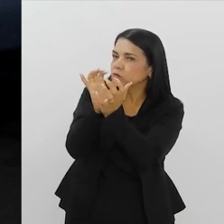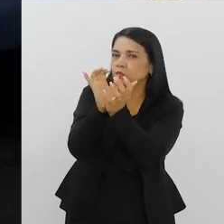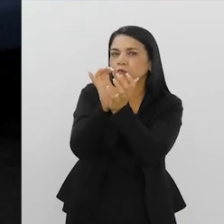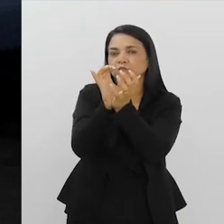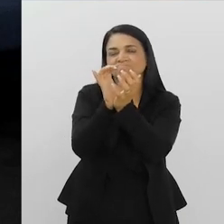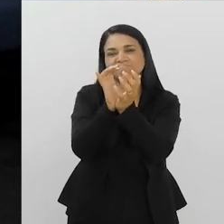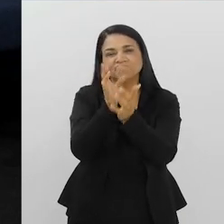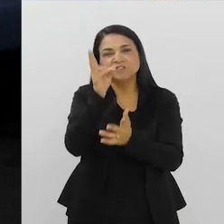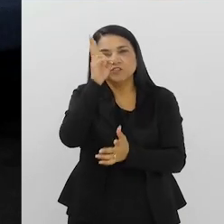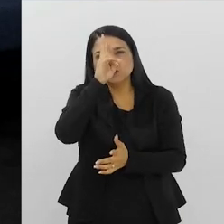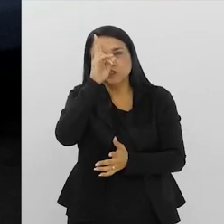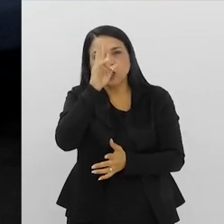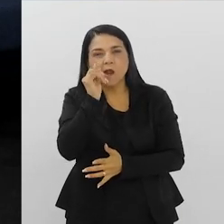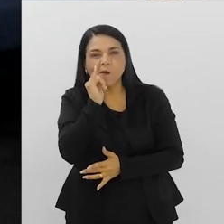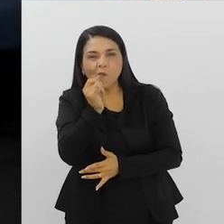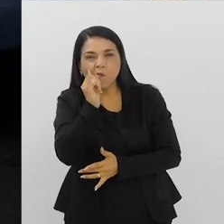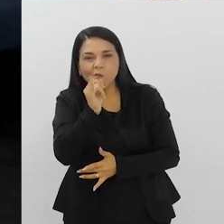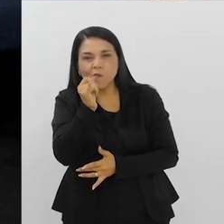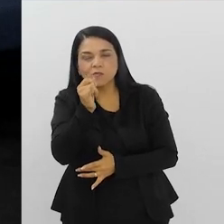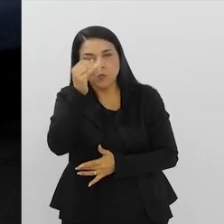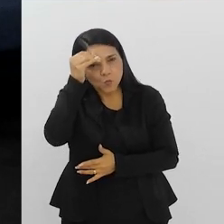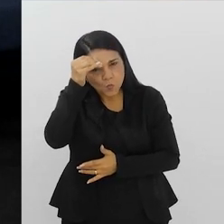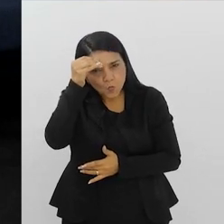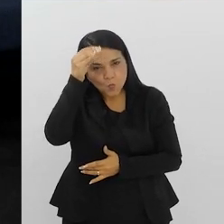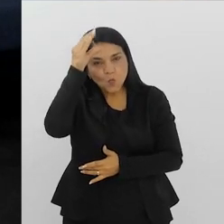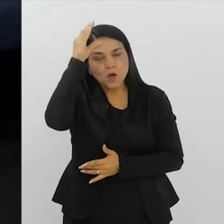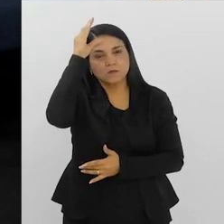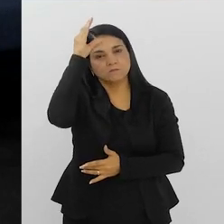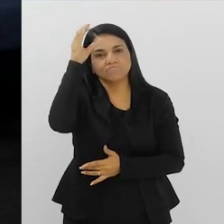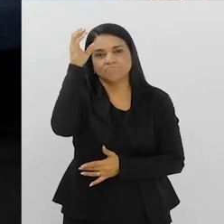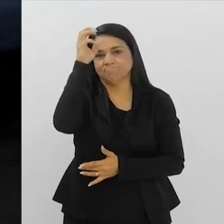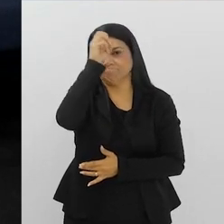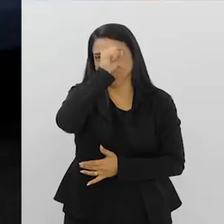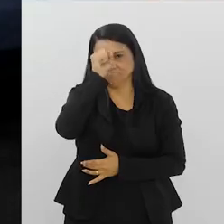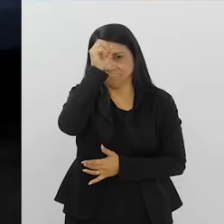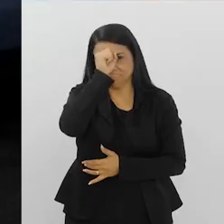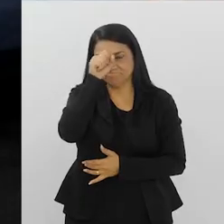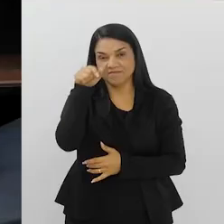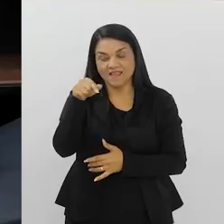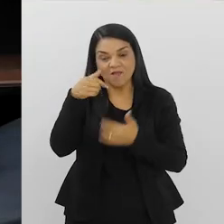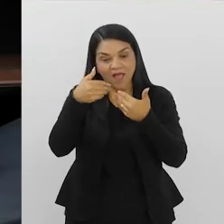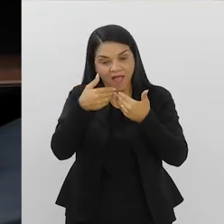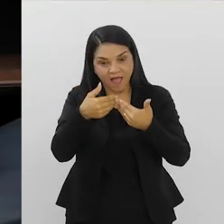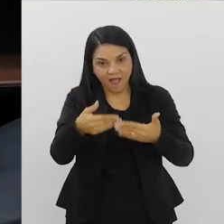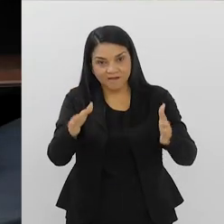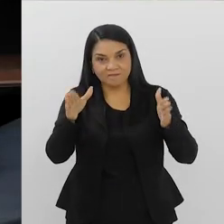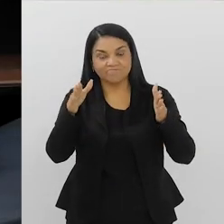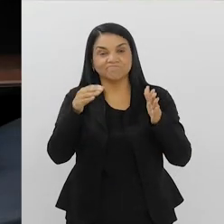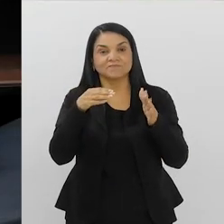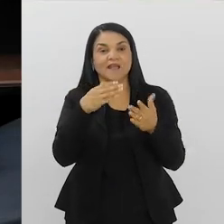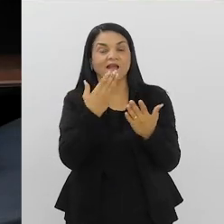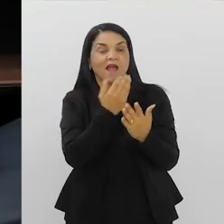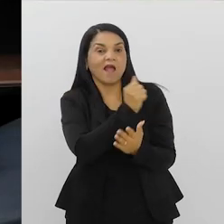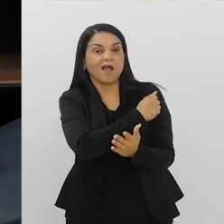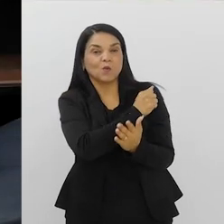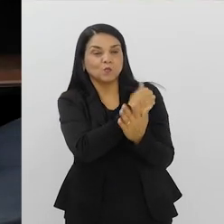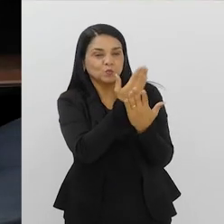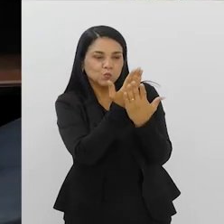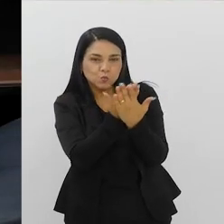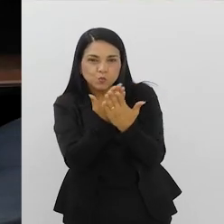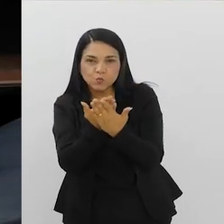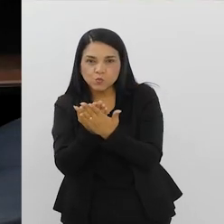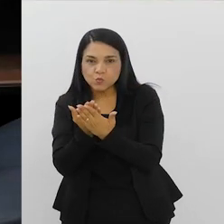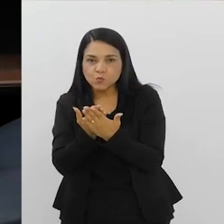eles Vocês participam conosco desde a espa agora mudamos para religar e ainda não